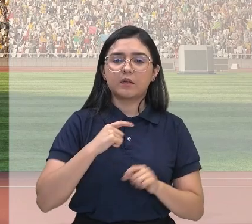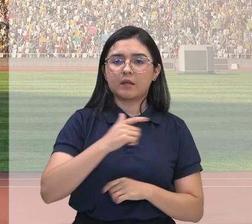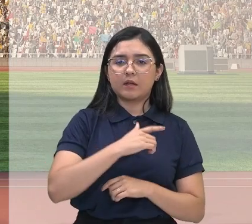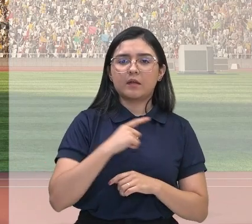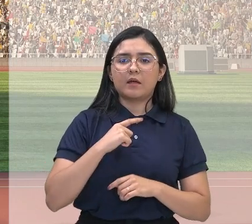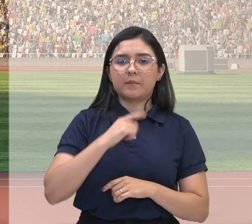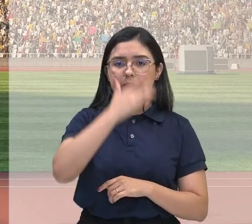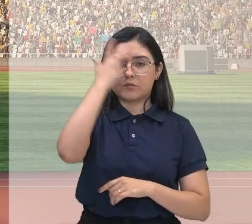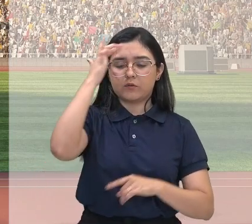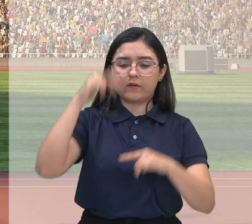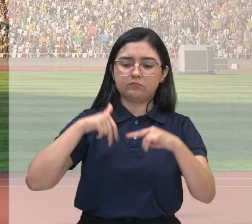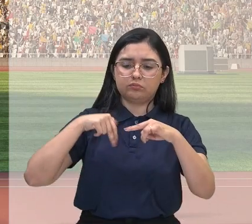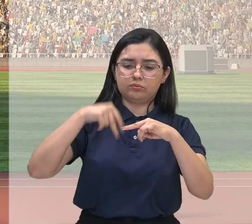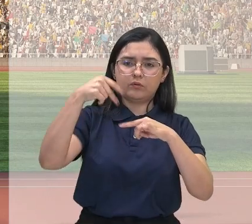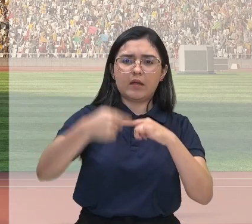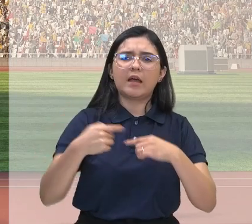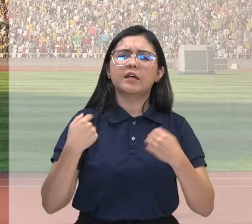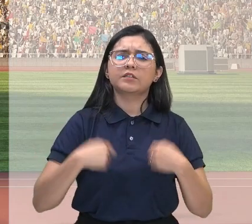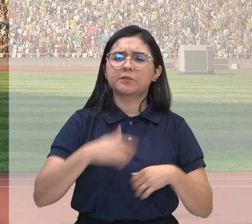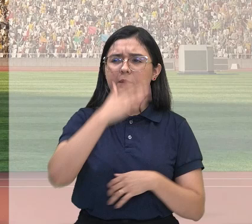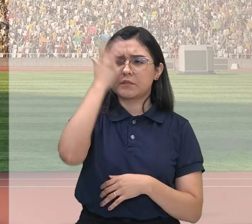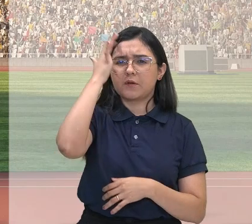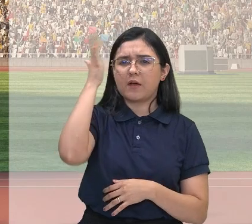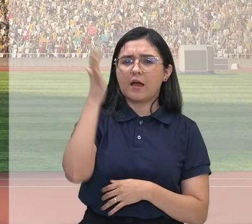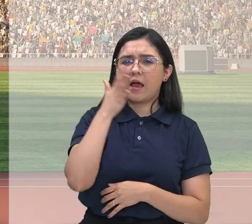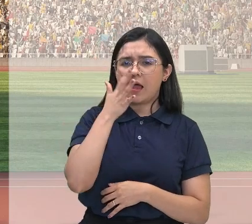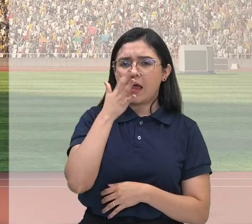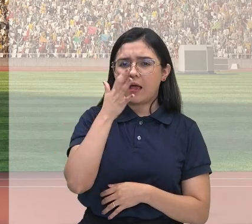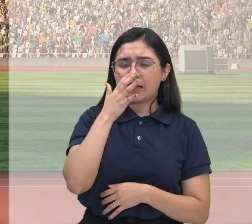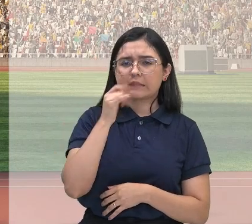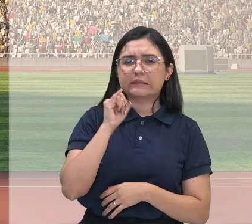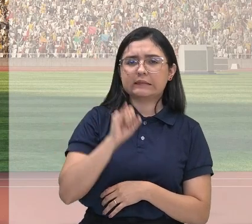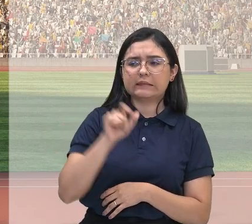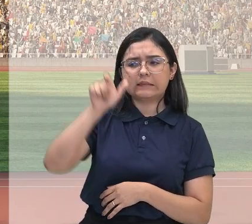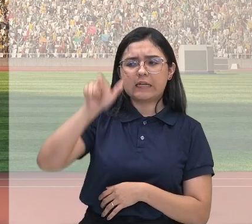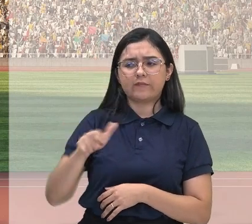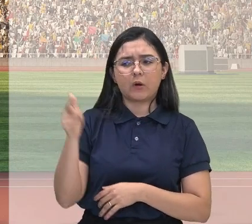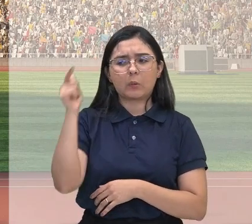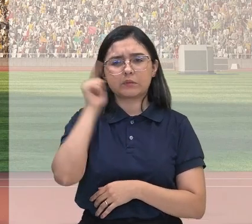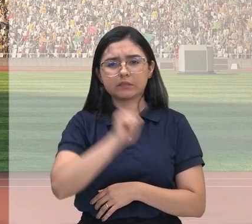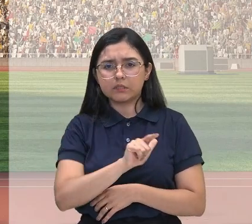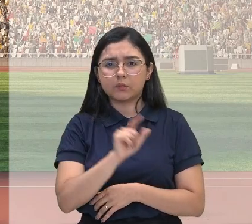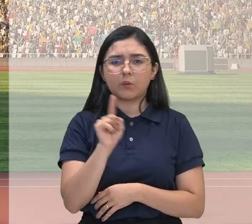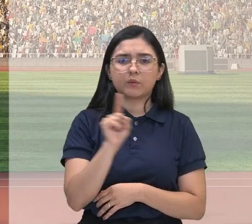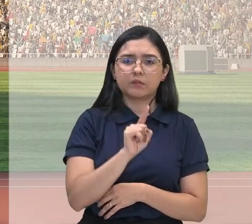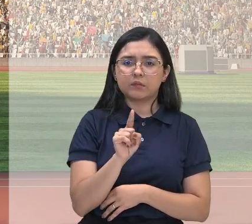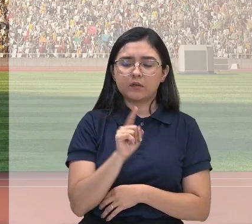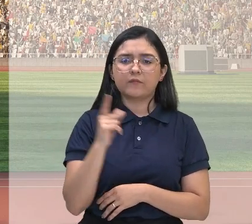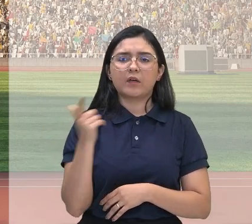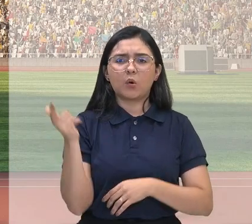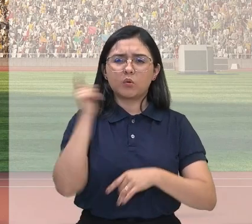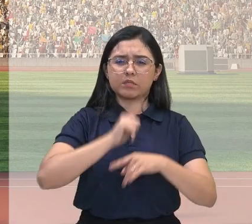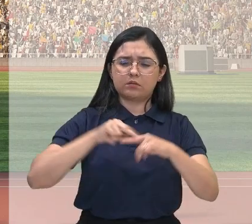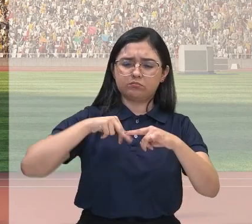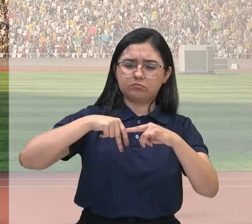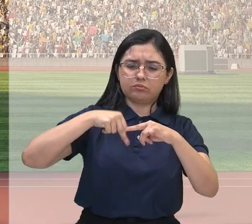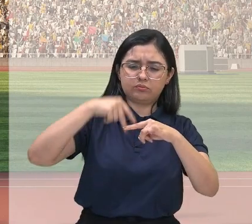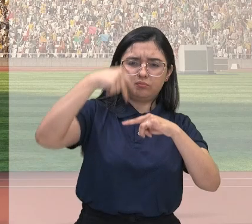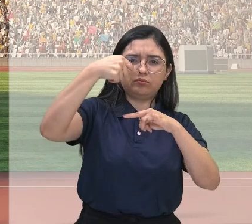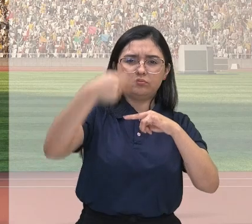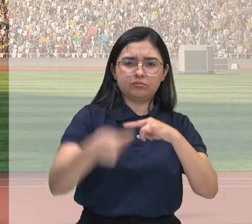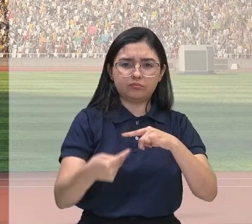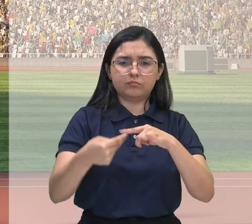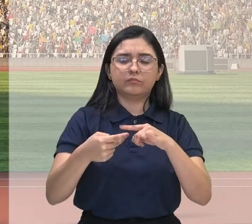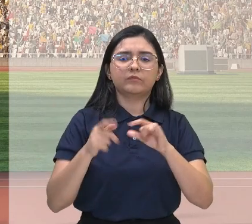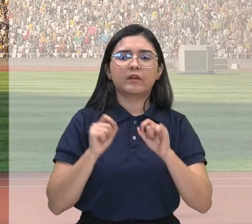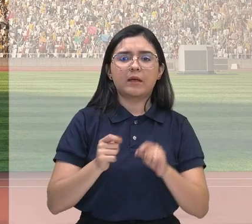espectadores ficam ali para ver se o atleta vai conseguir executar o salto, vai conseguir transpor o obstáculo, então fica aquela